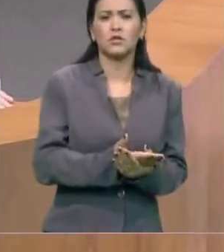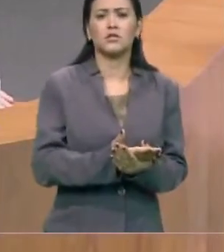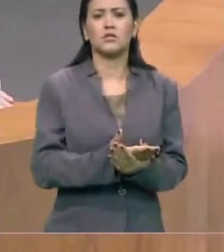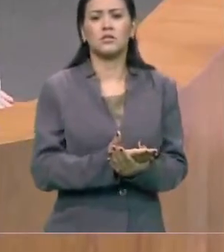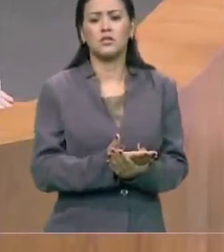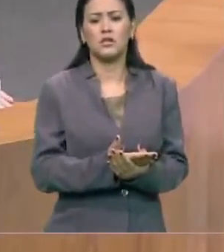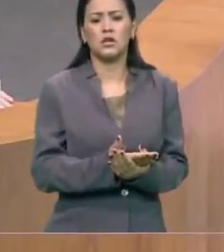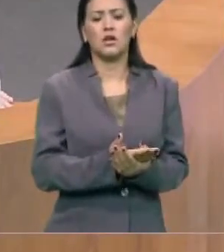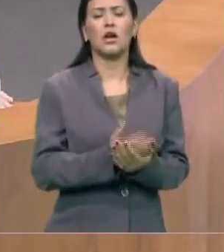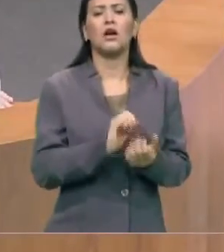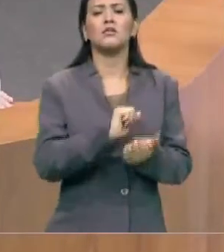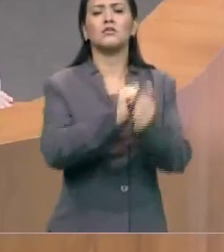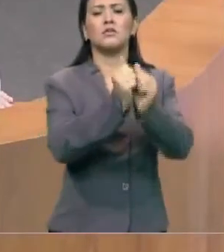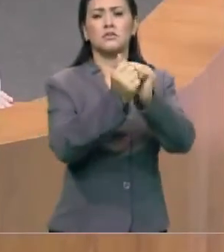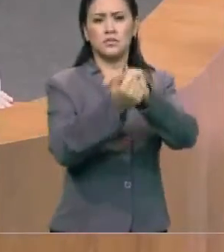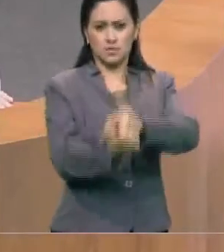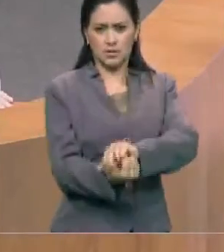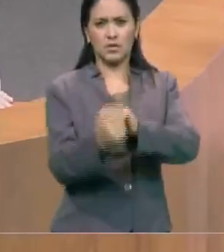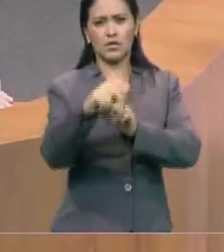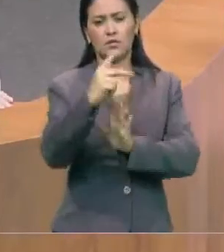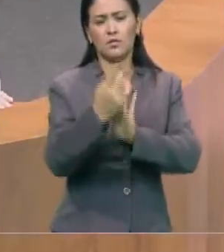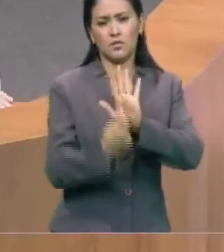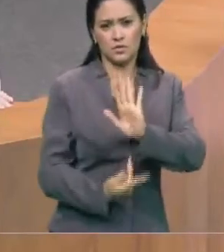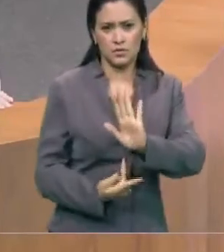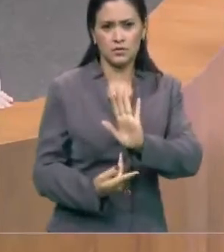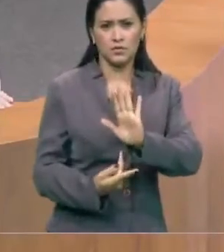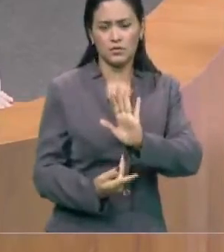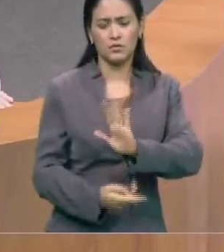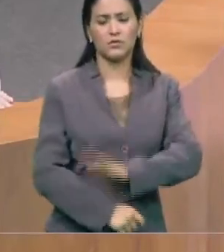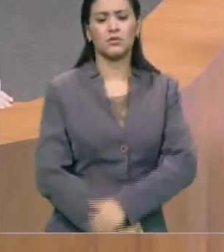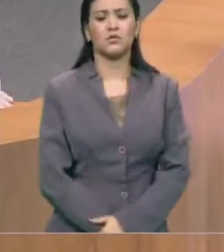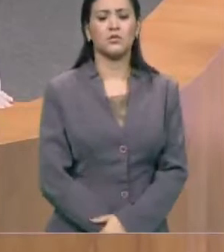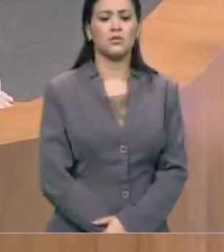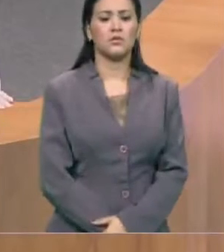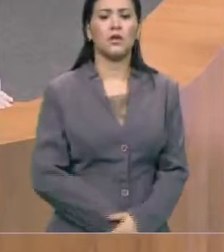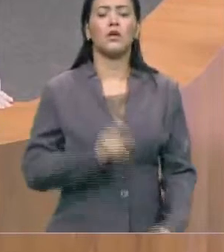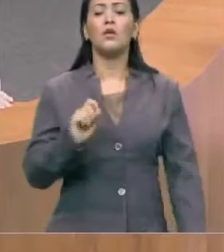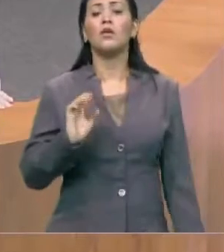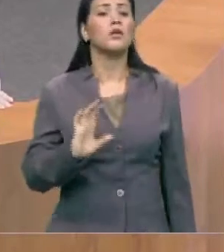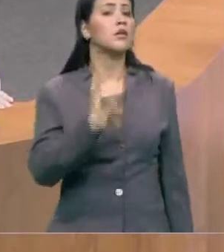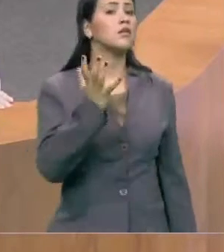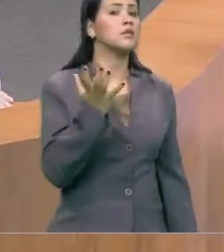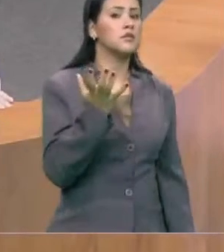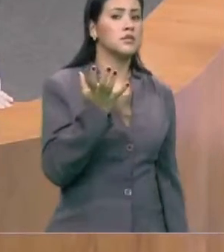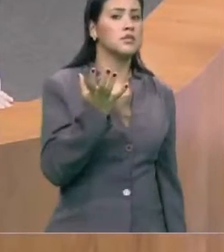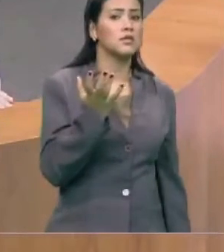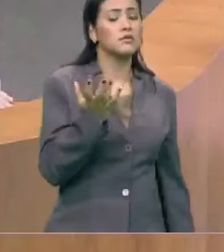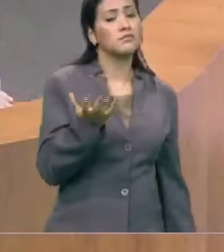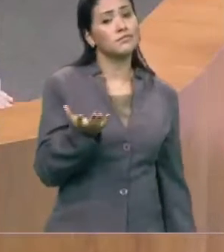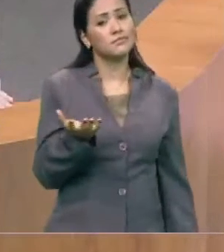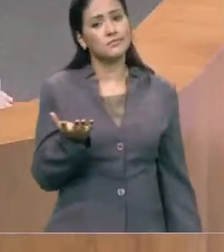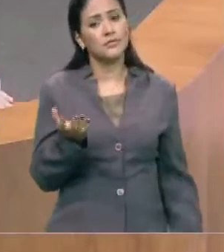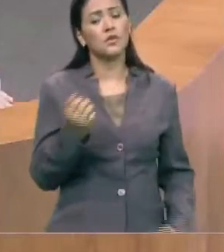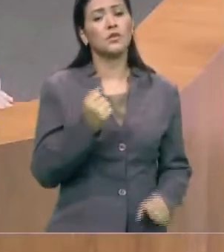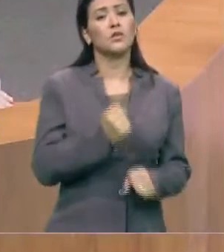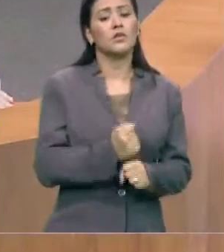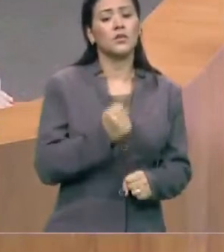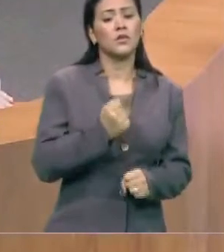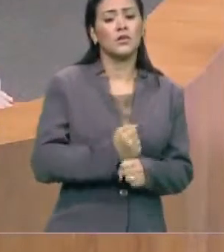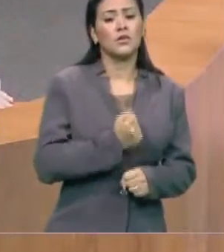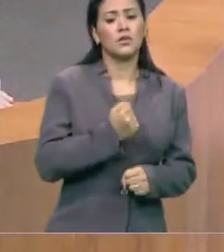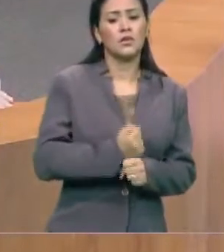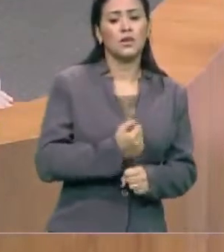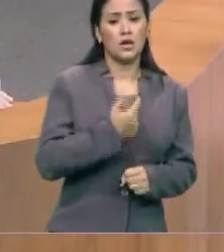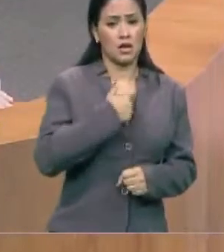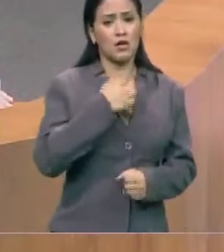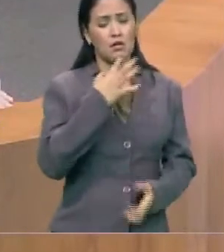uma readequação, deputado, do projeto. Certo? E o que acontece? Por acaso, o construtor, eu